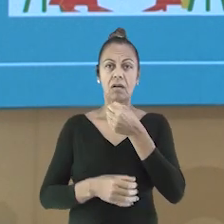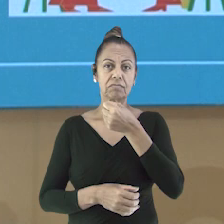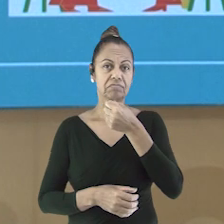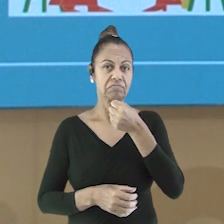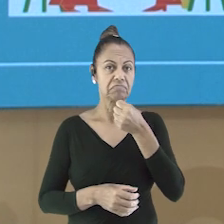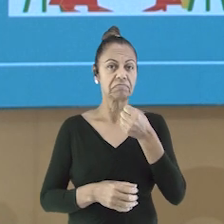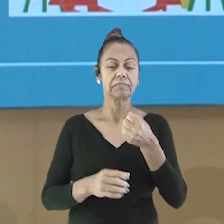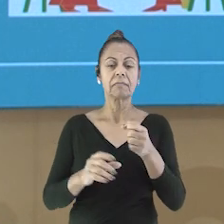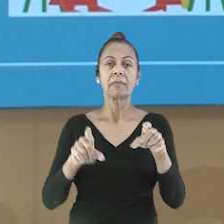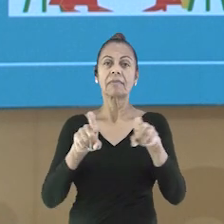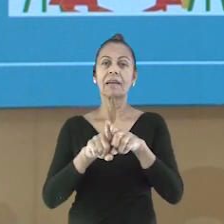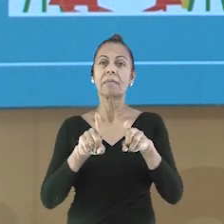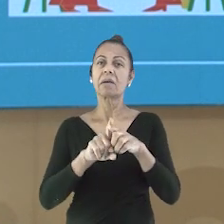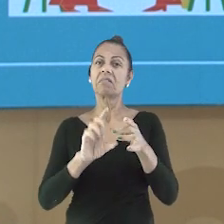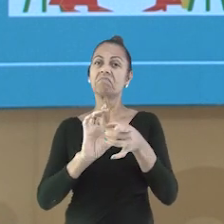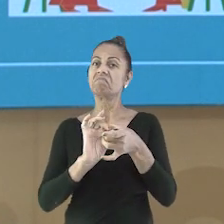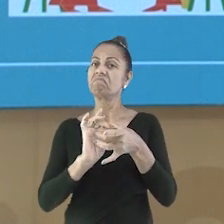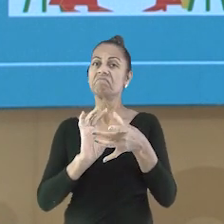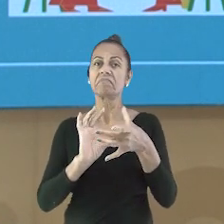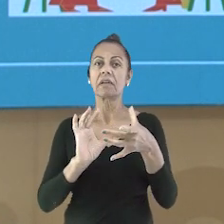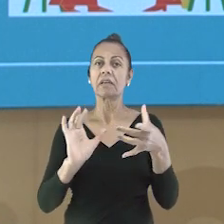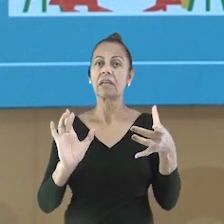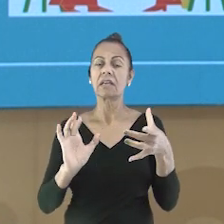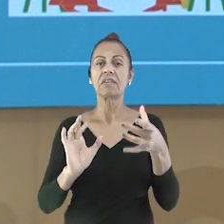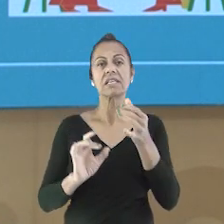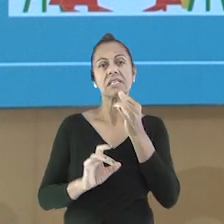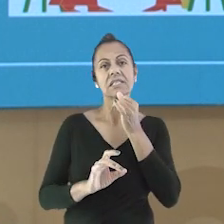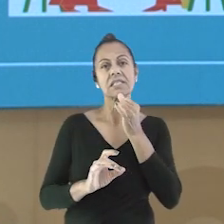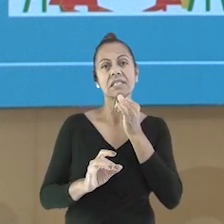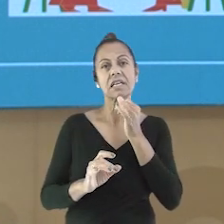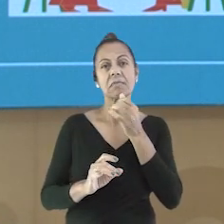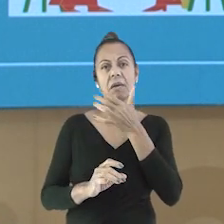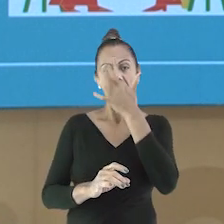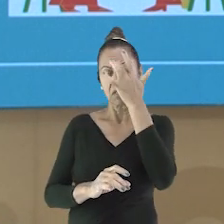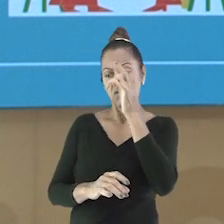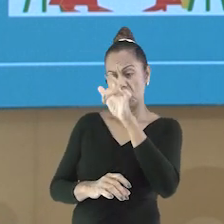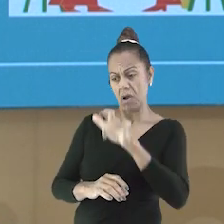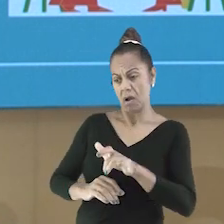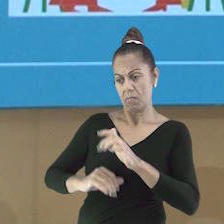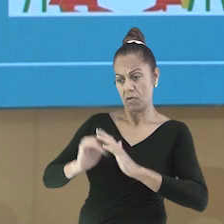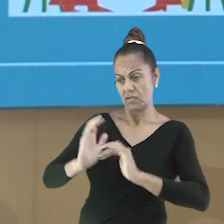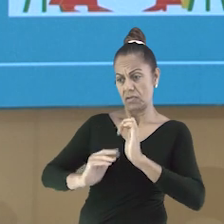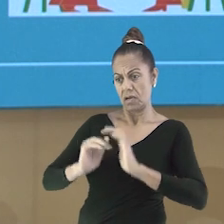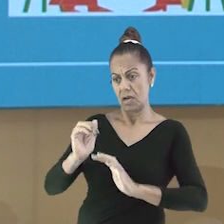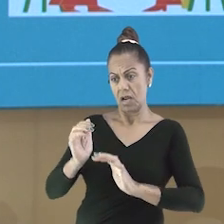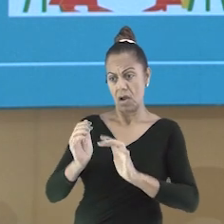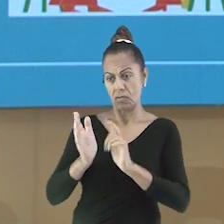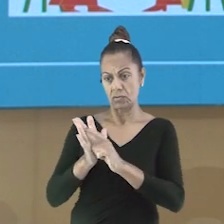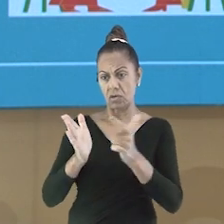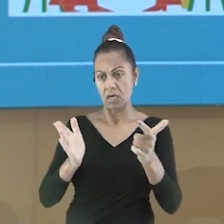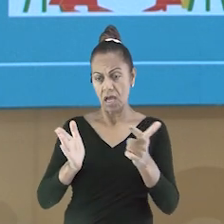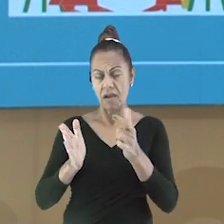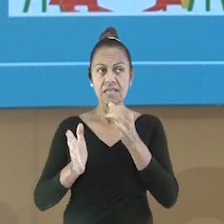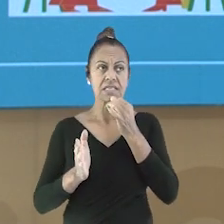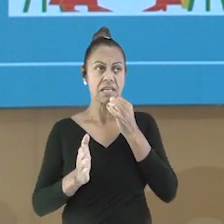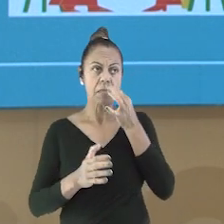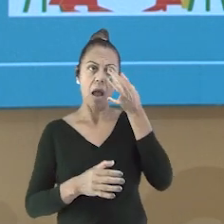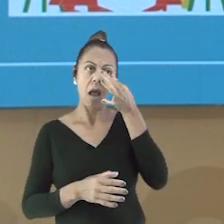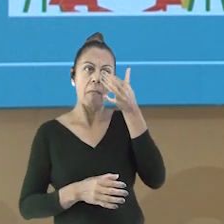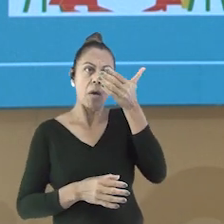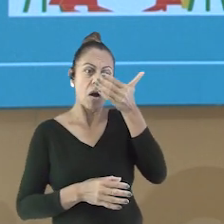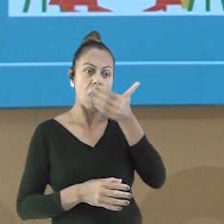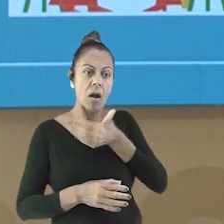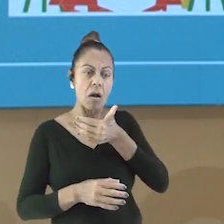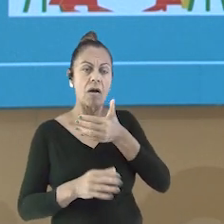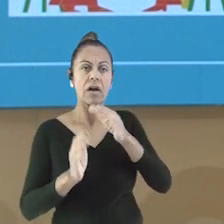qual diversos repórteres fazem perguntas a determinada pessoa. Pode acontecer de forma espontânea.